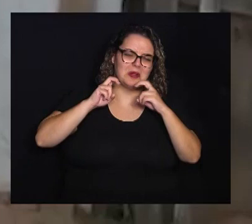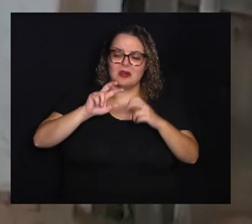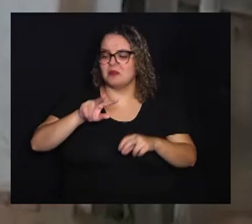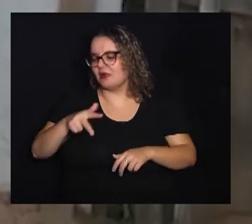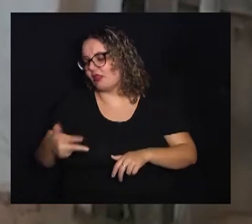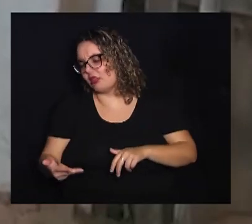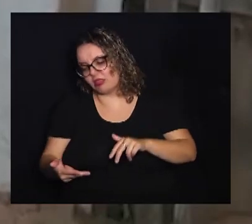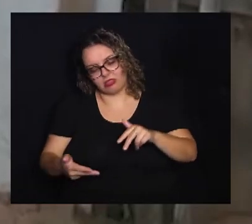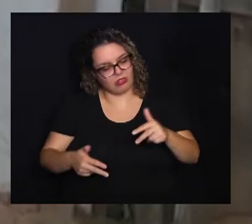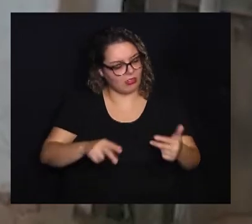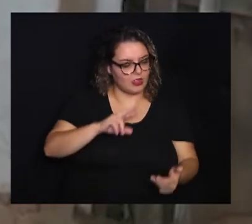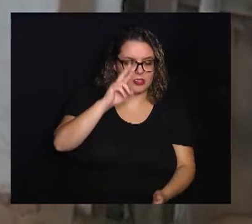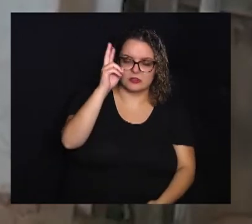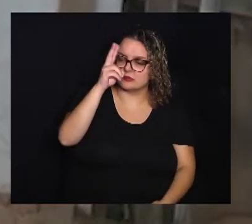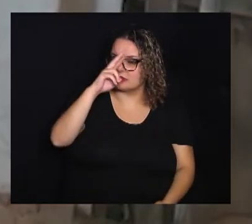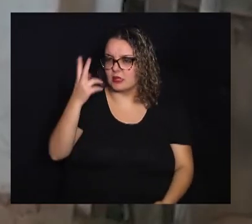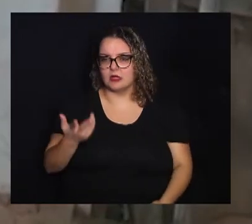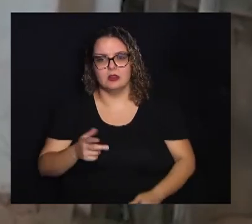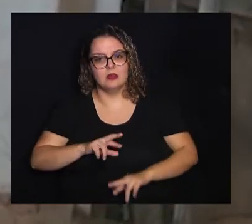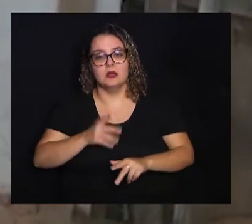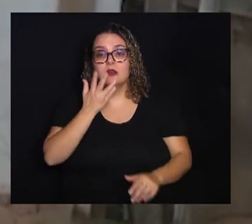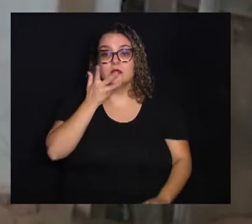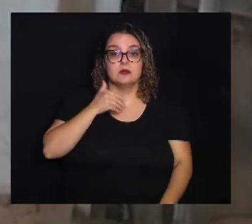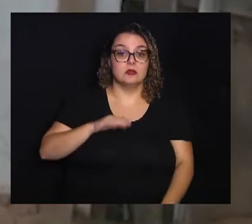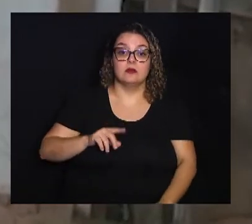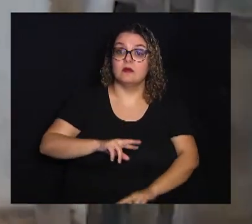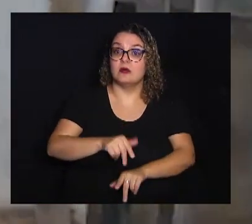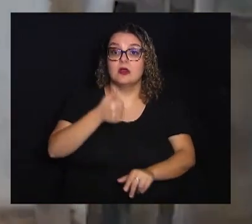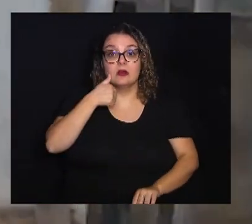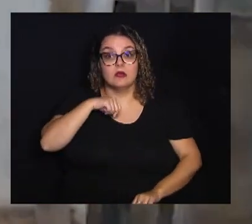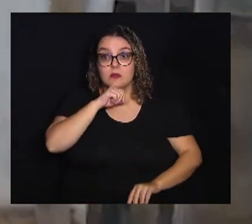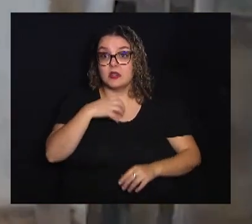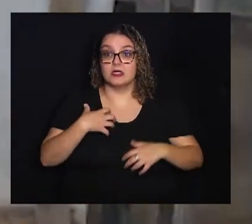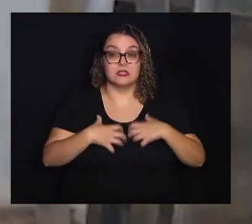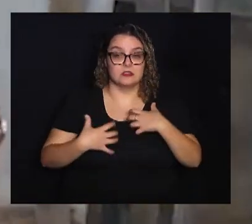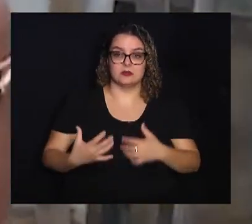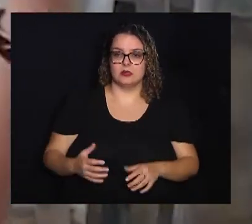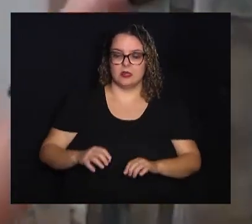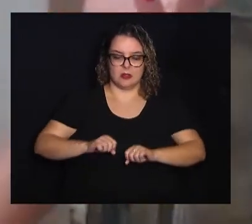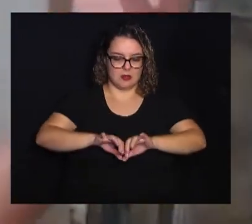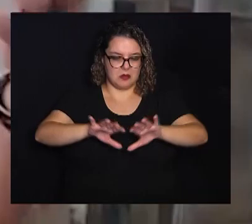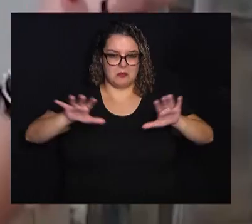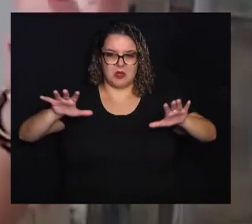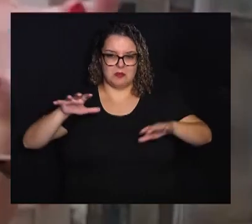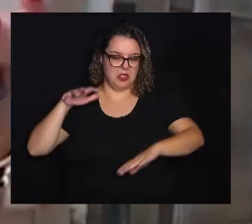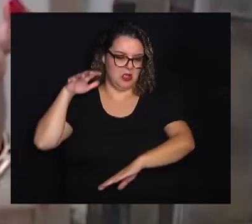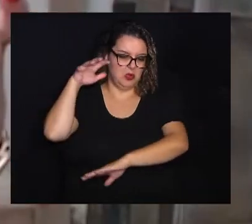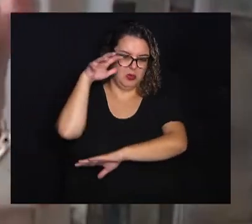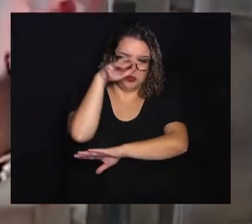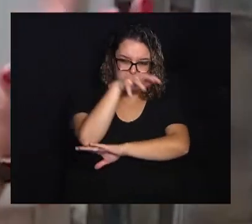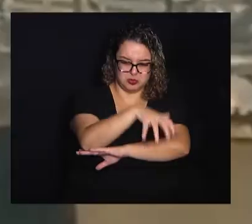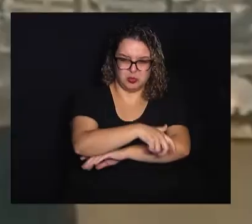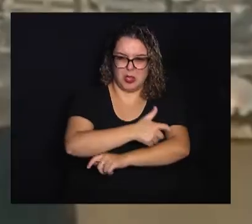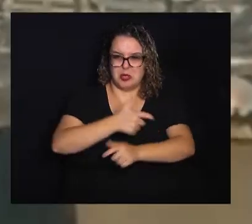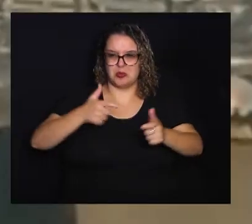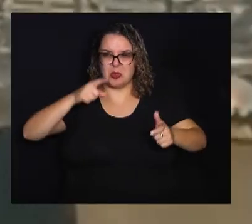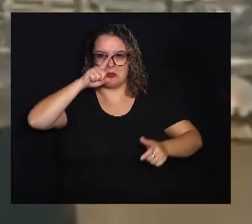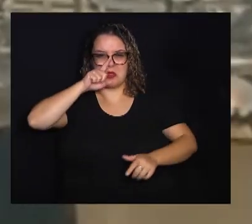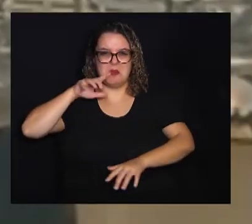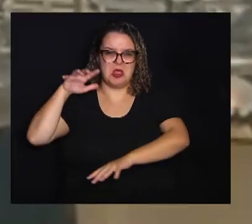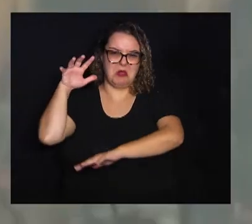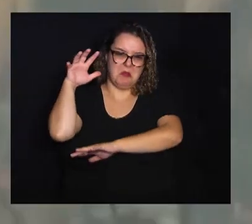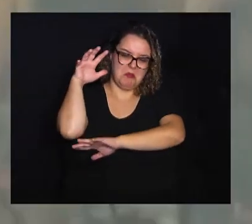desmaiando, muita criança, muitas mães apavoradas. A cena era aquelas máquinas enormes, amarelas, elas vinham